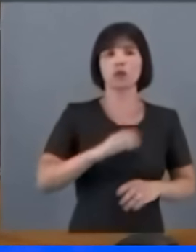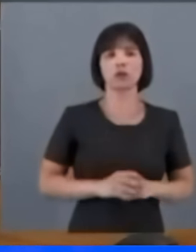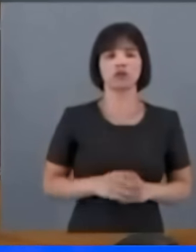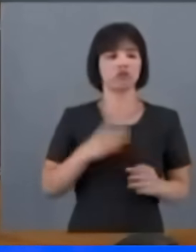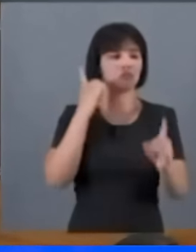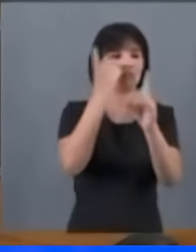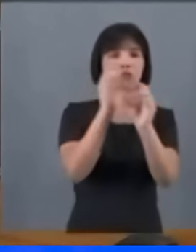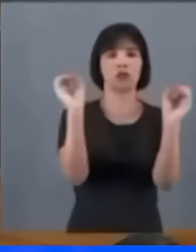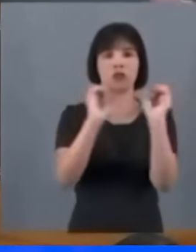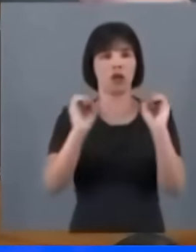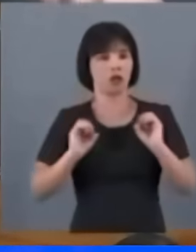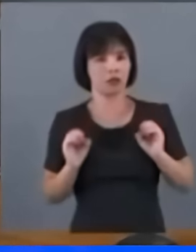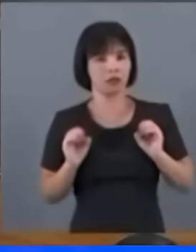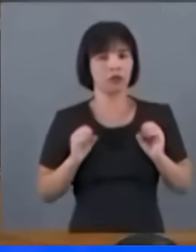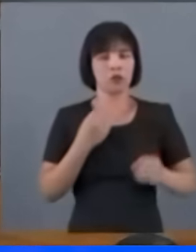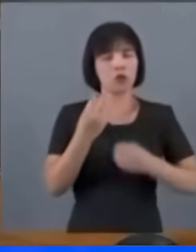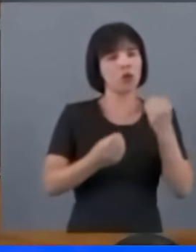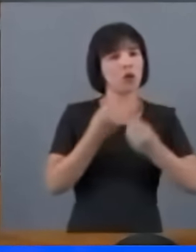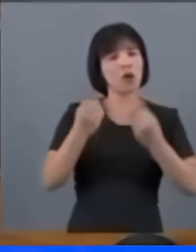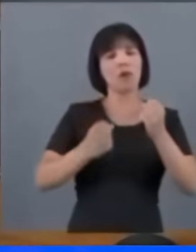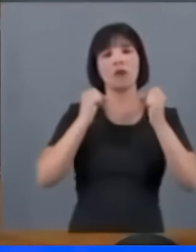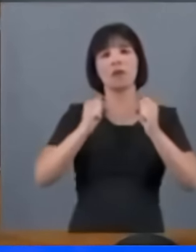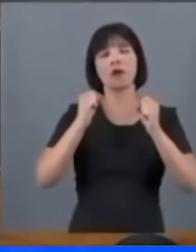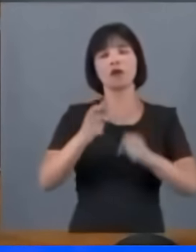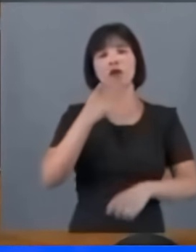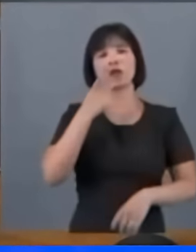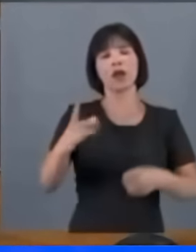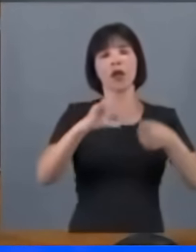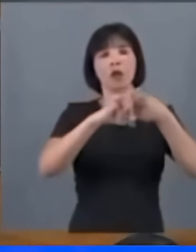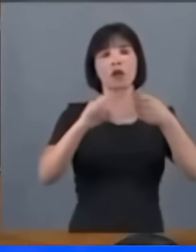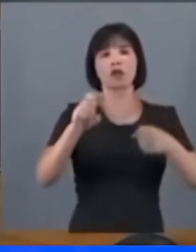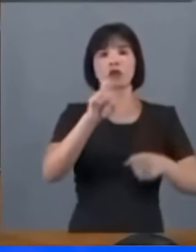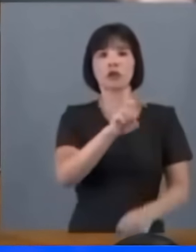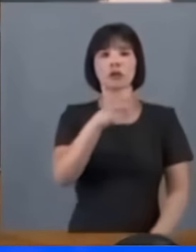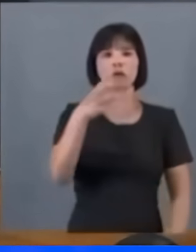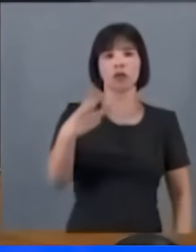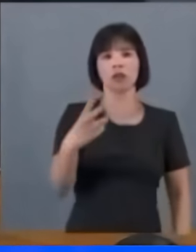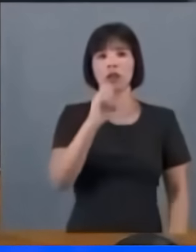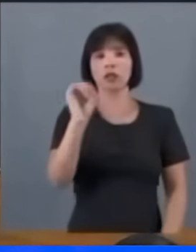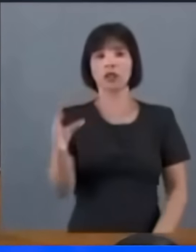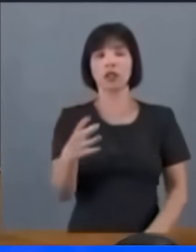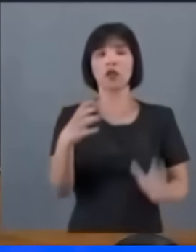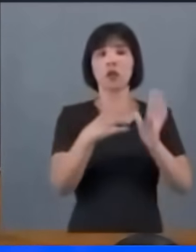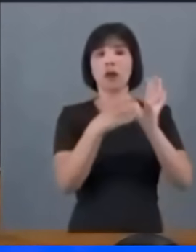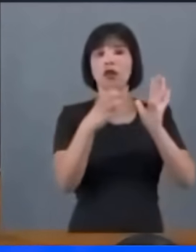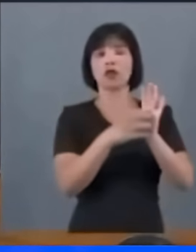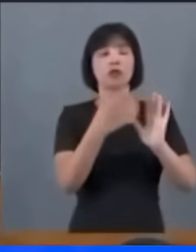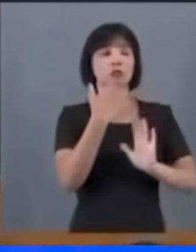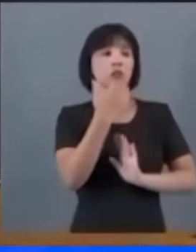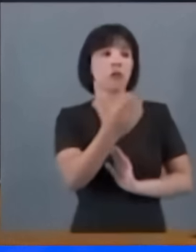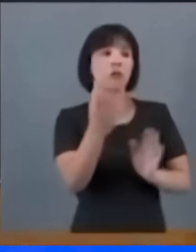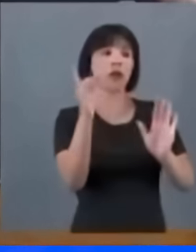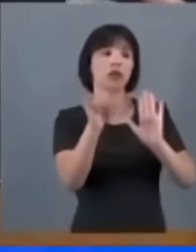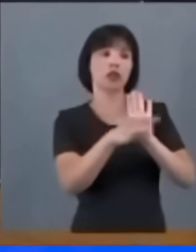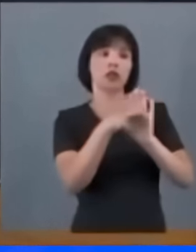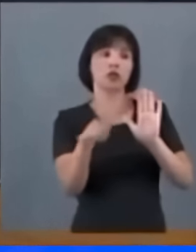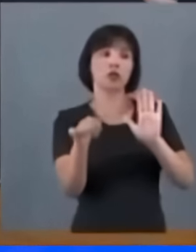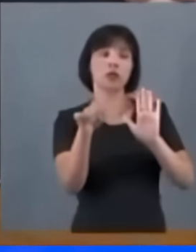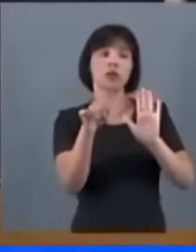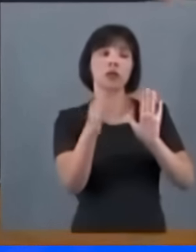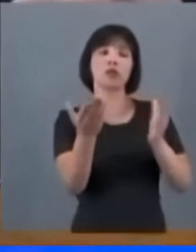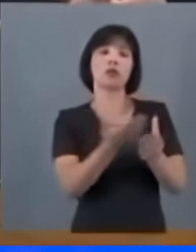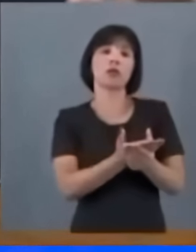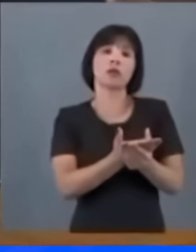nada. Como é que eu posso dizer que o artigo 53 não funciona se o partido não pede a suspensão dos processos? Porque, de